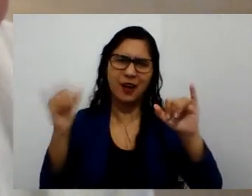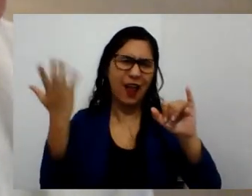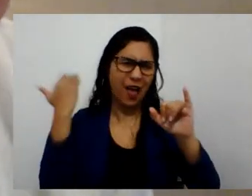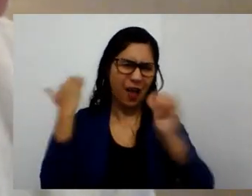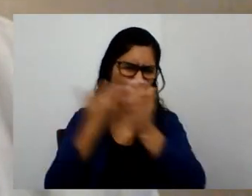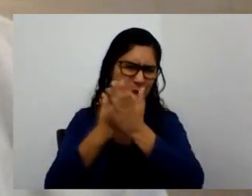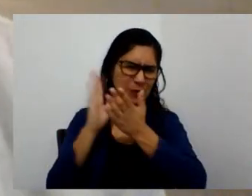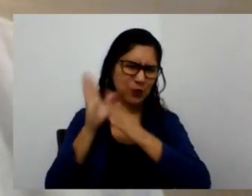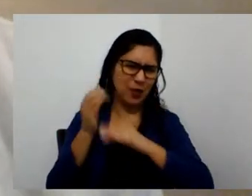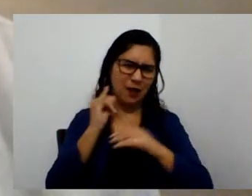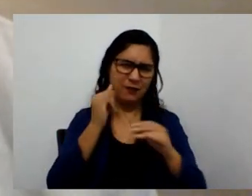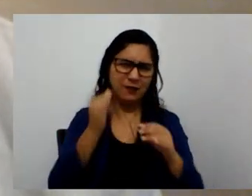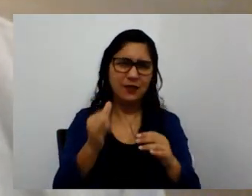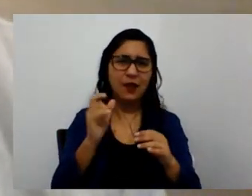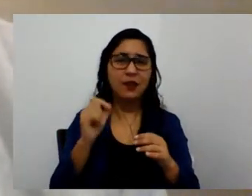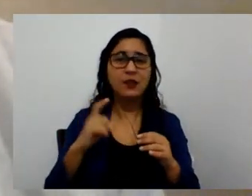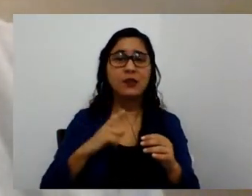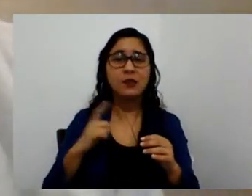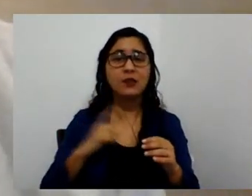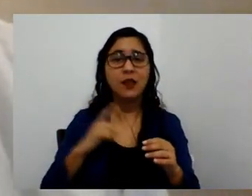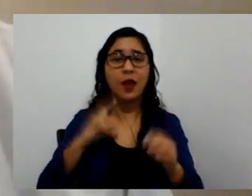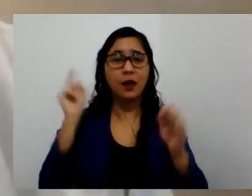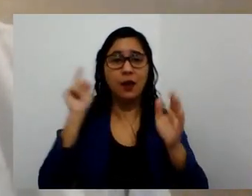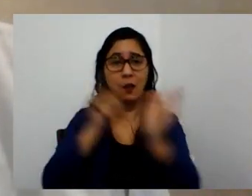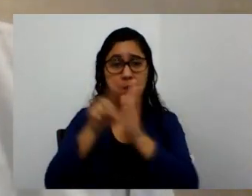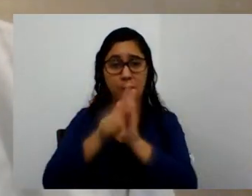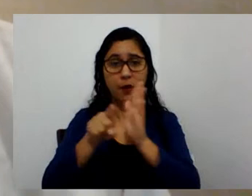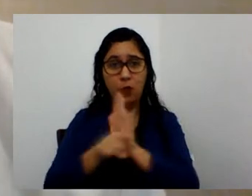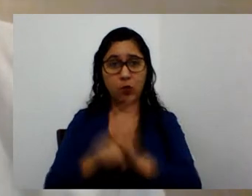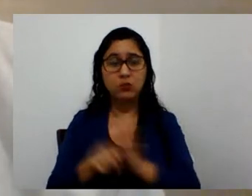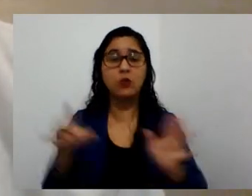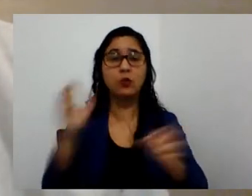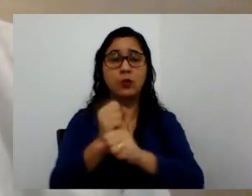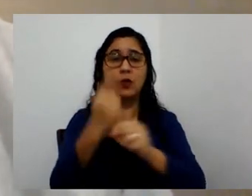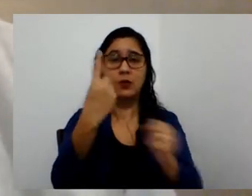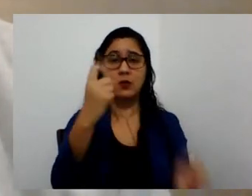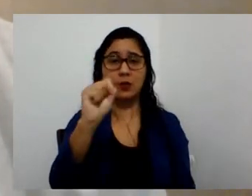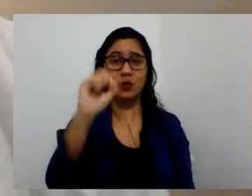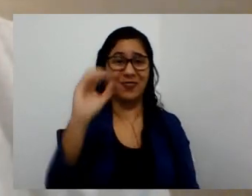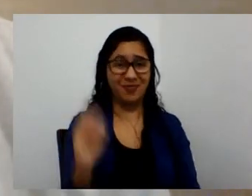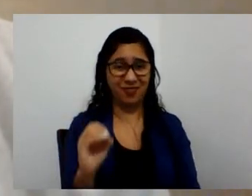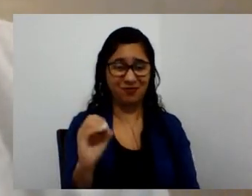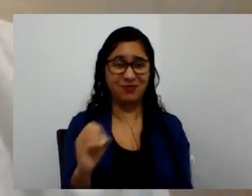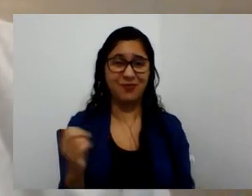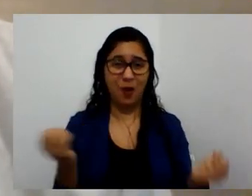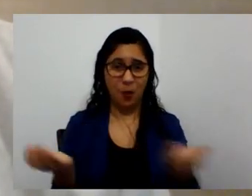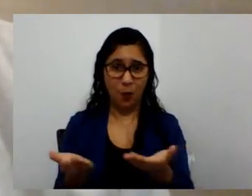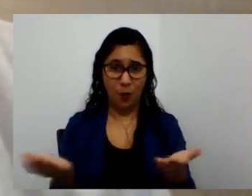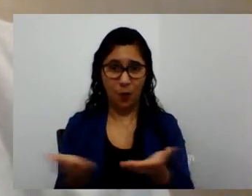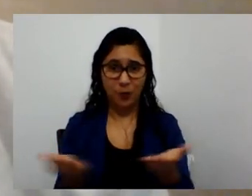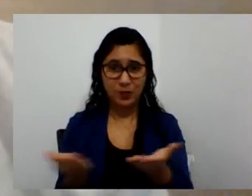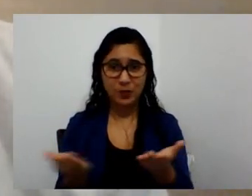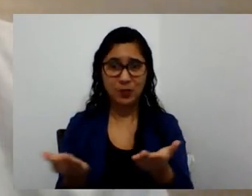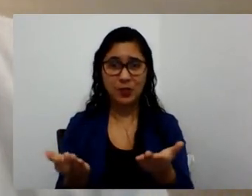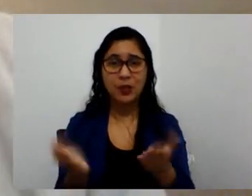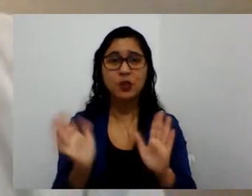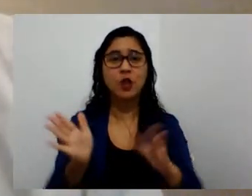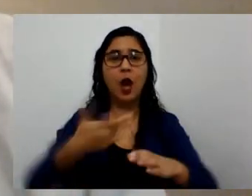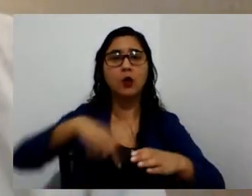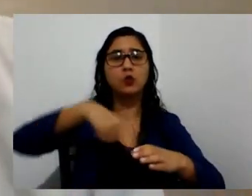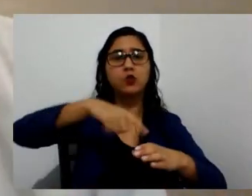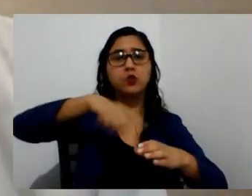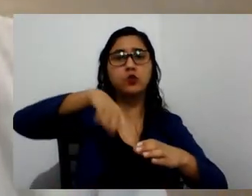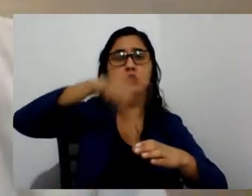início, que nós tivemos 180 questões para esse debate. E depois de efetuado o sorteio